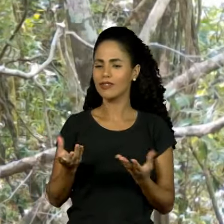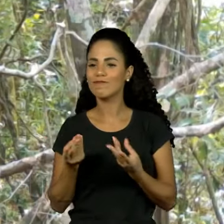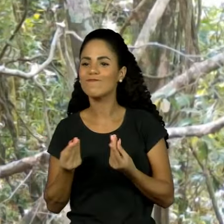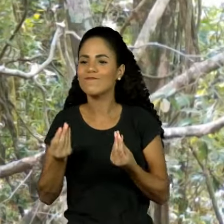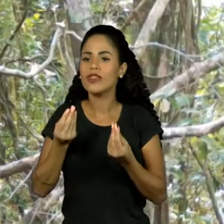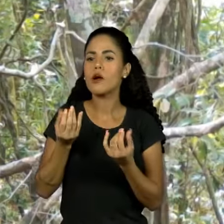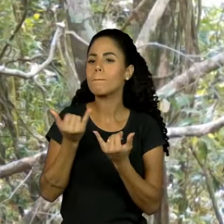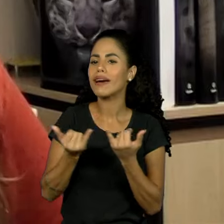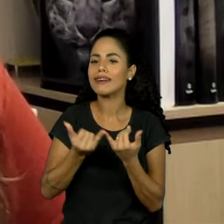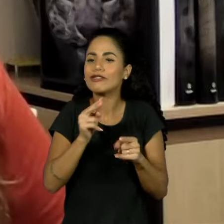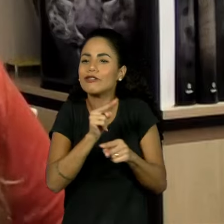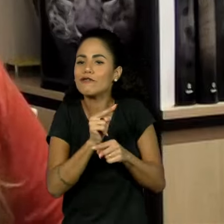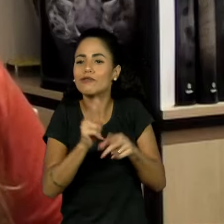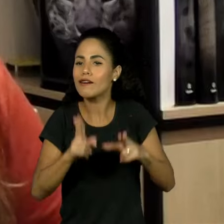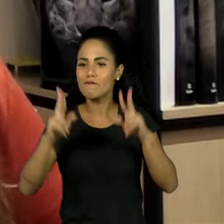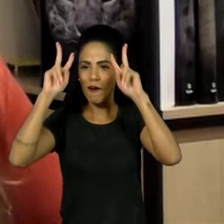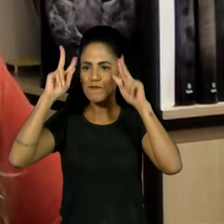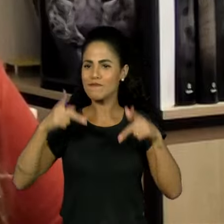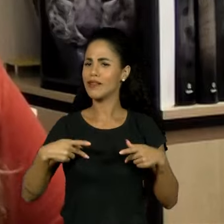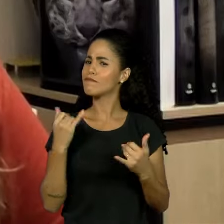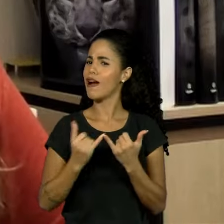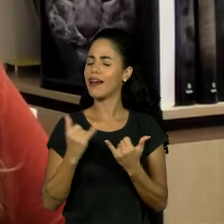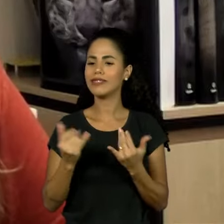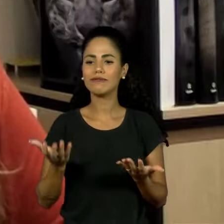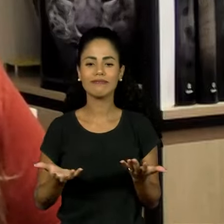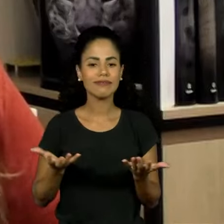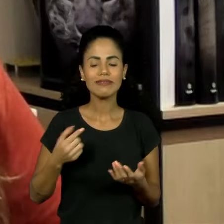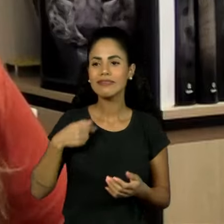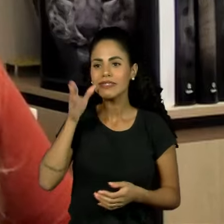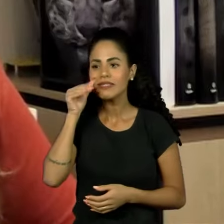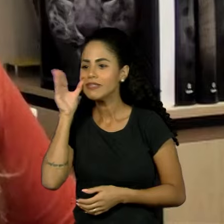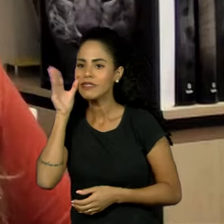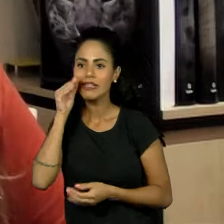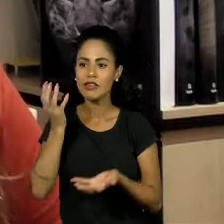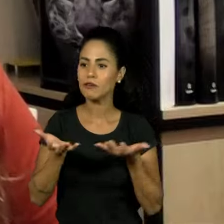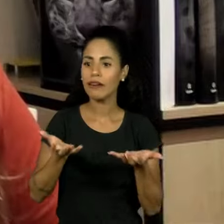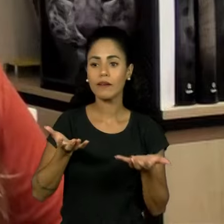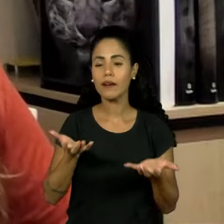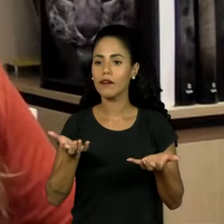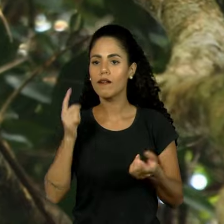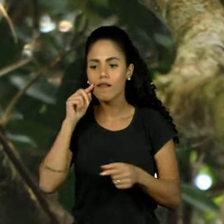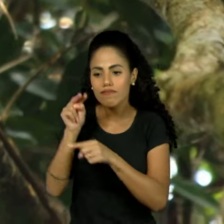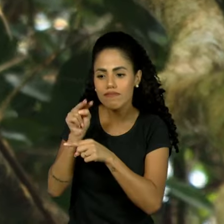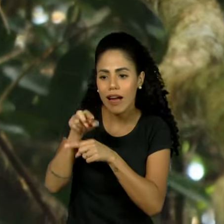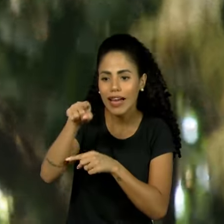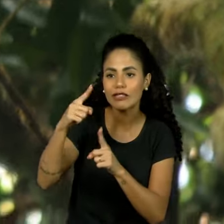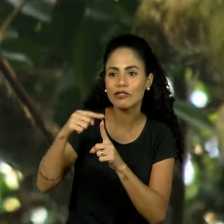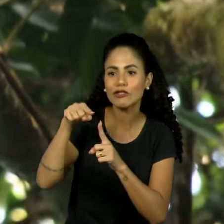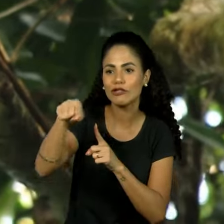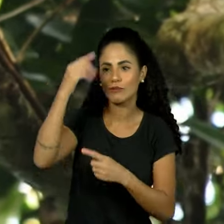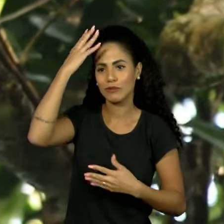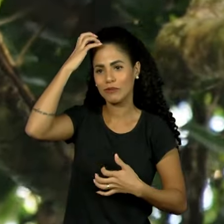cuidado parental, isso foi me cativando cada vez mais, me envolvendo no cuidado com essa espécie,